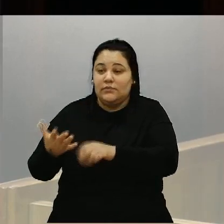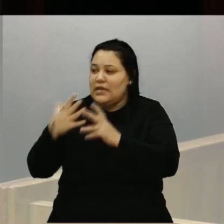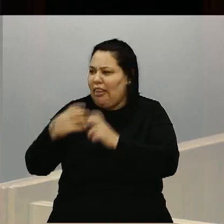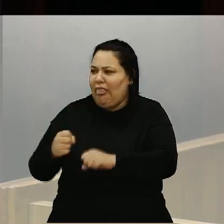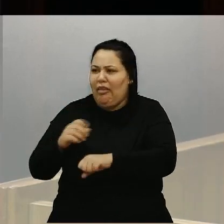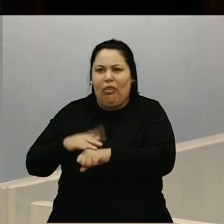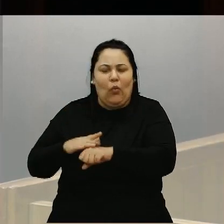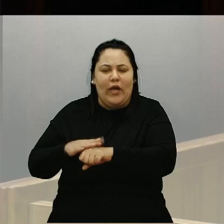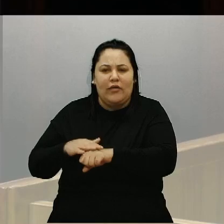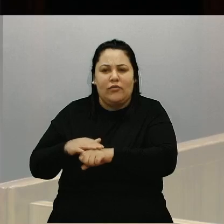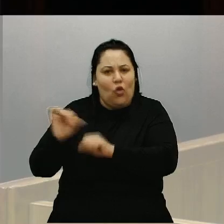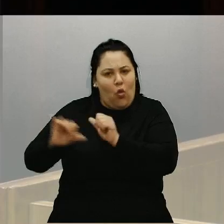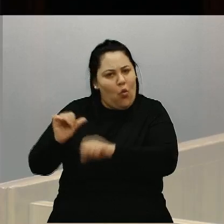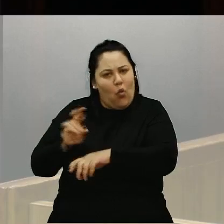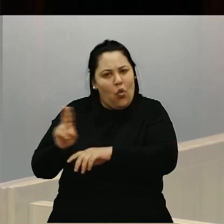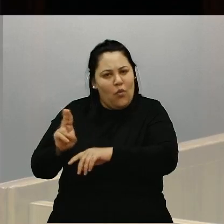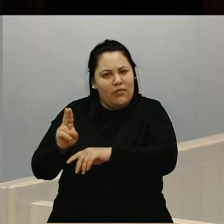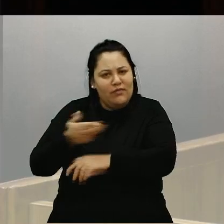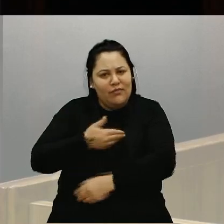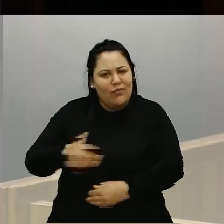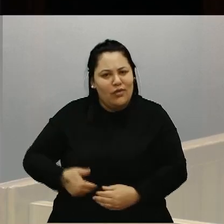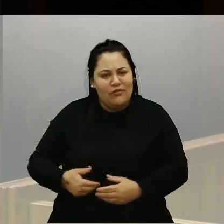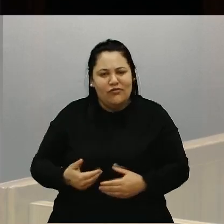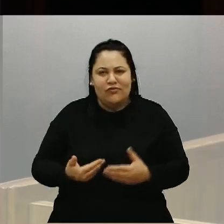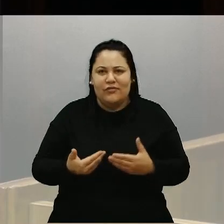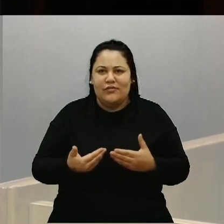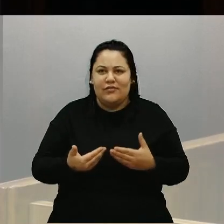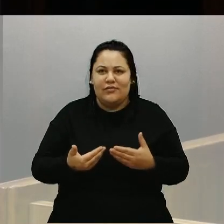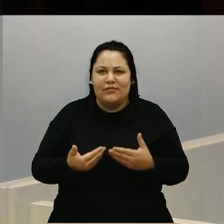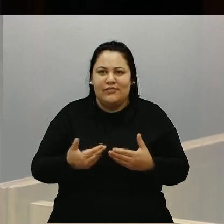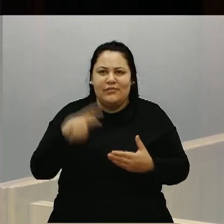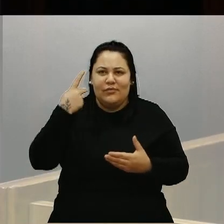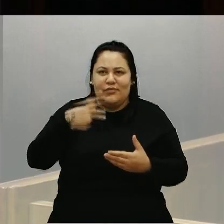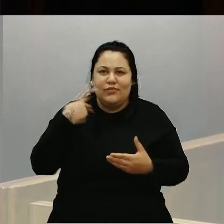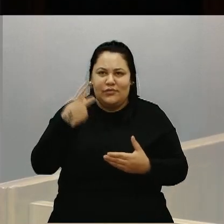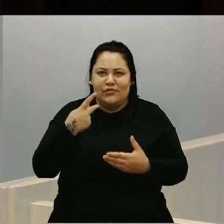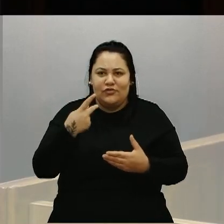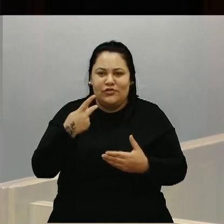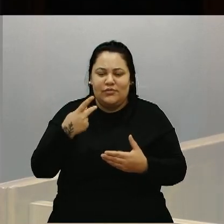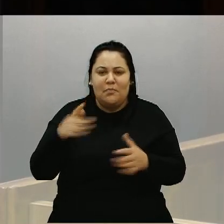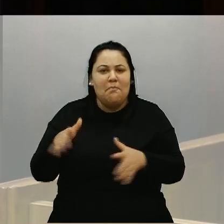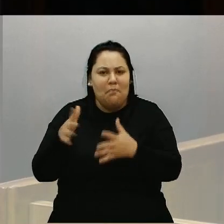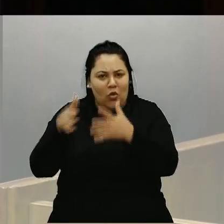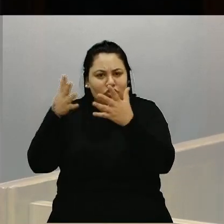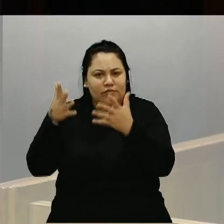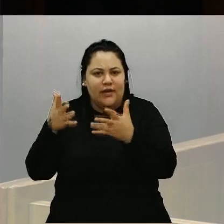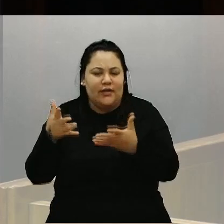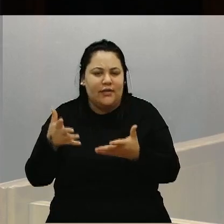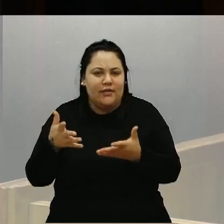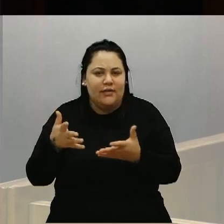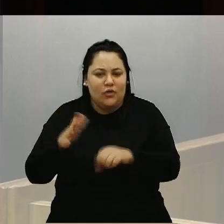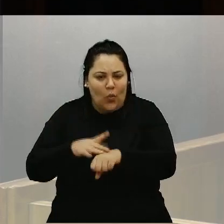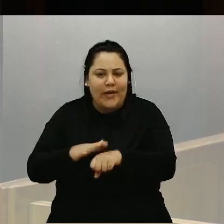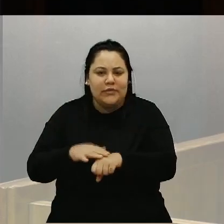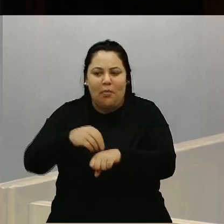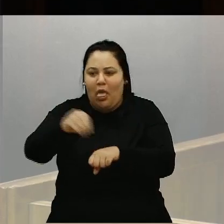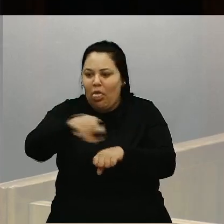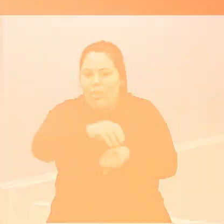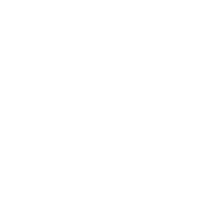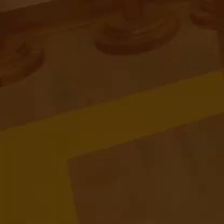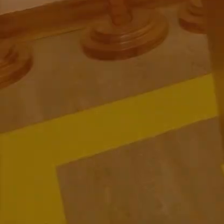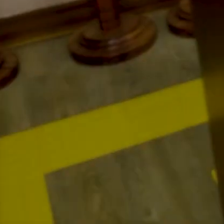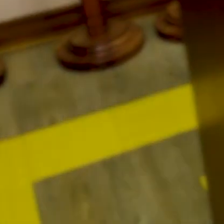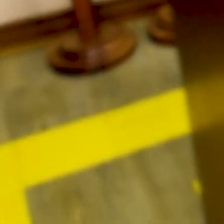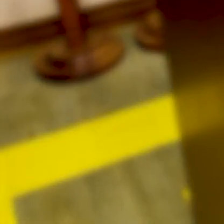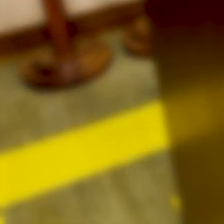E uma política pública de promoção da doença. E isso é muito grave.